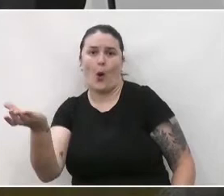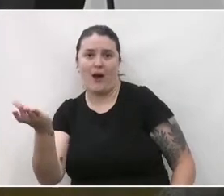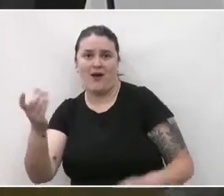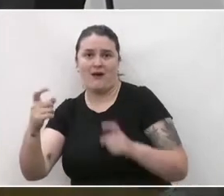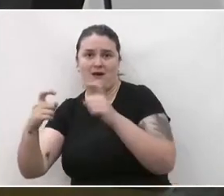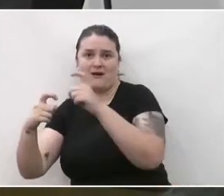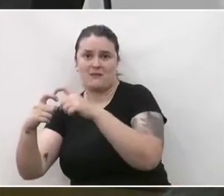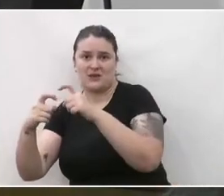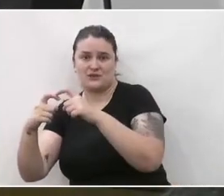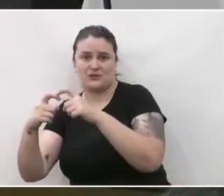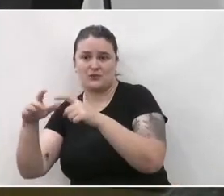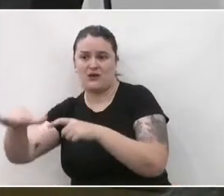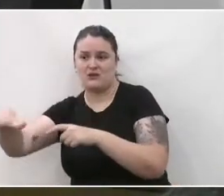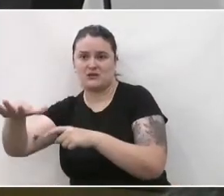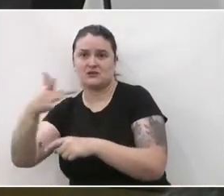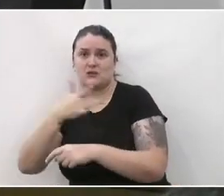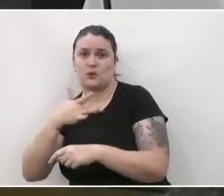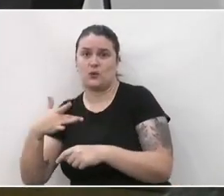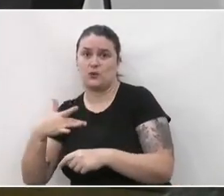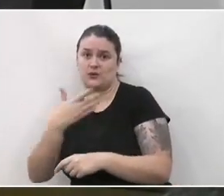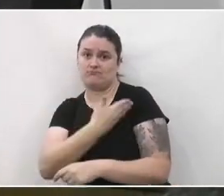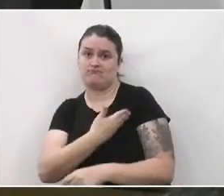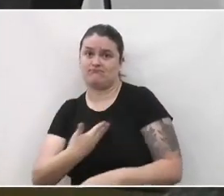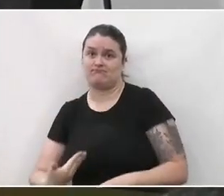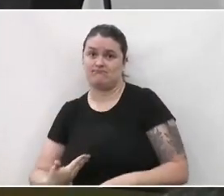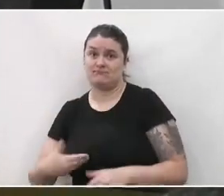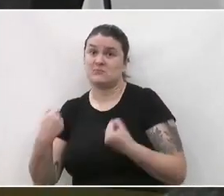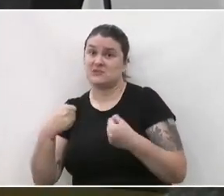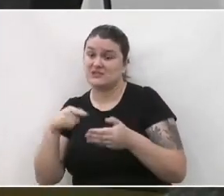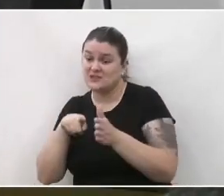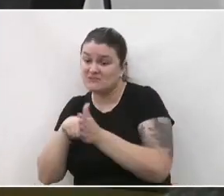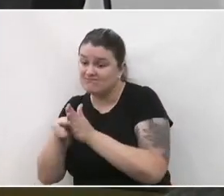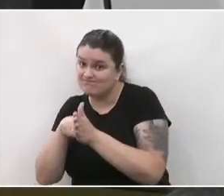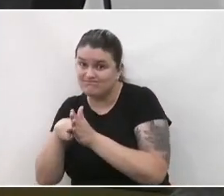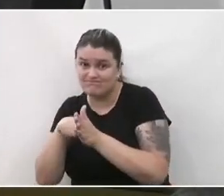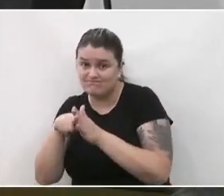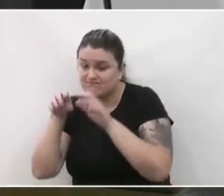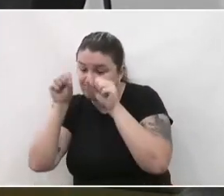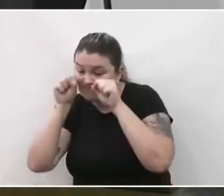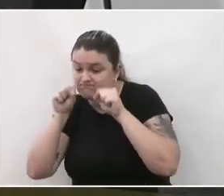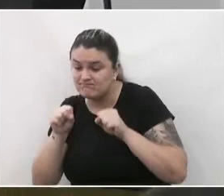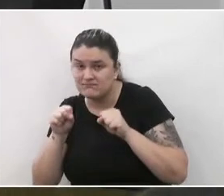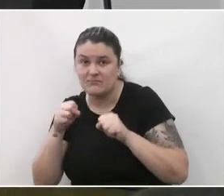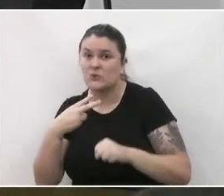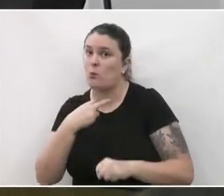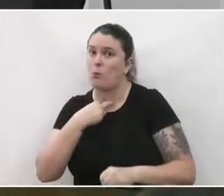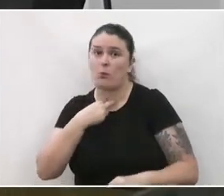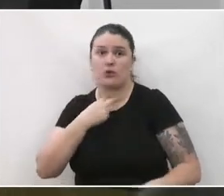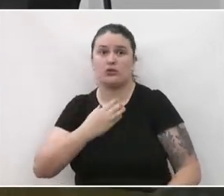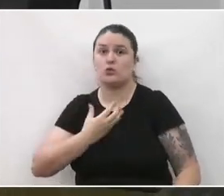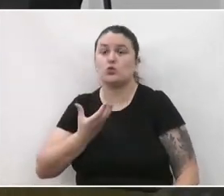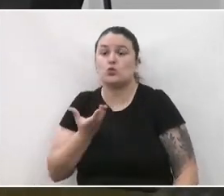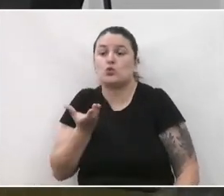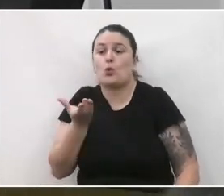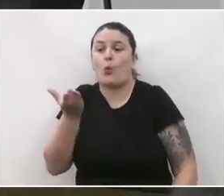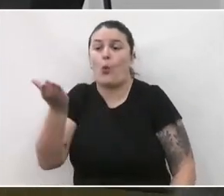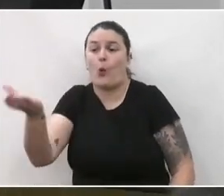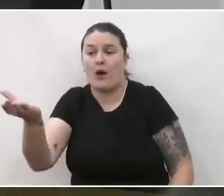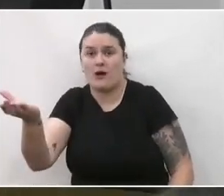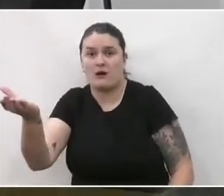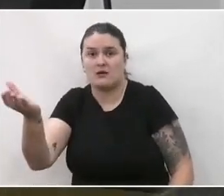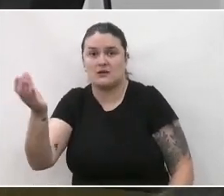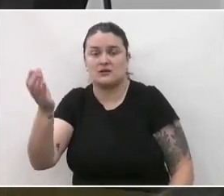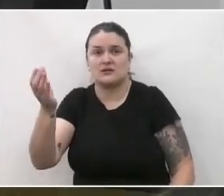área de saúde pública. Então isso tem que ser investigado. Não se pode doar à saúde